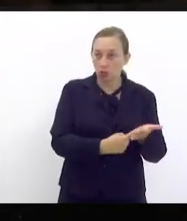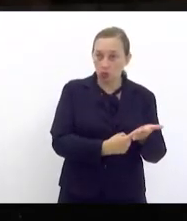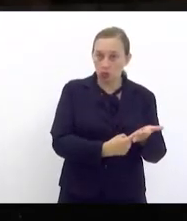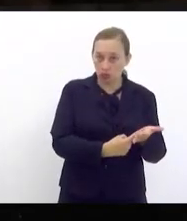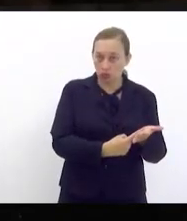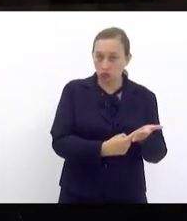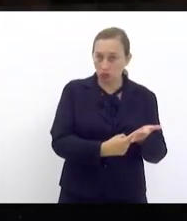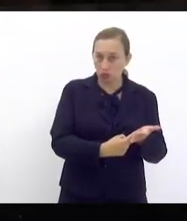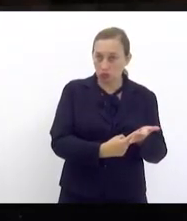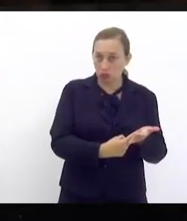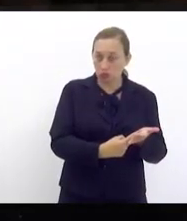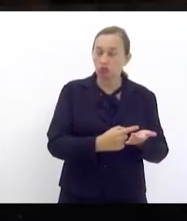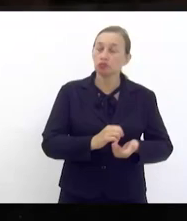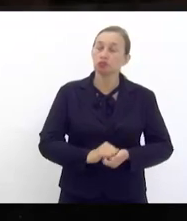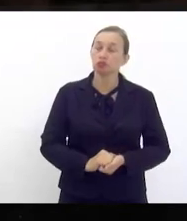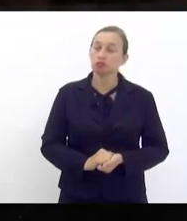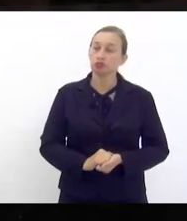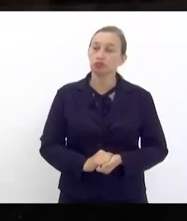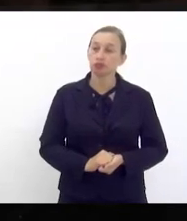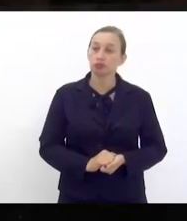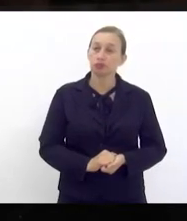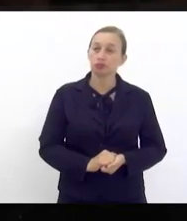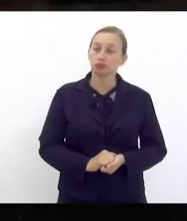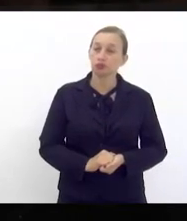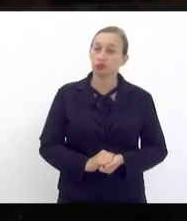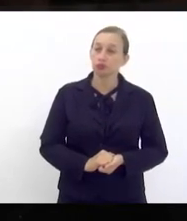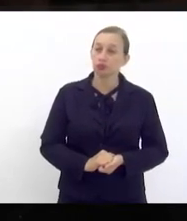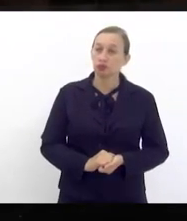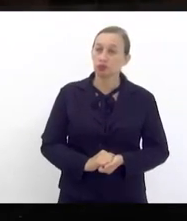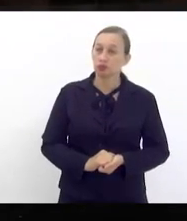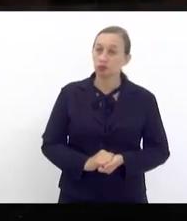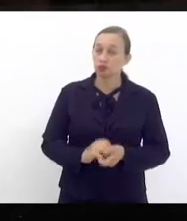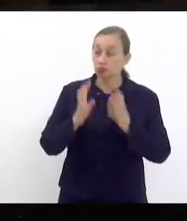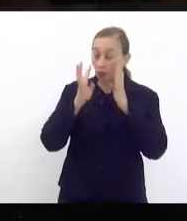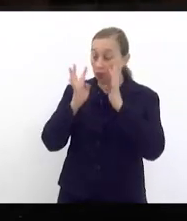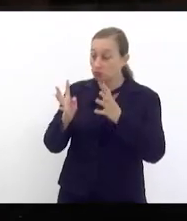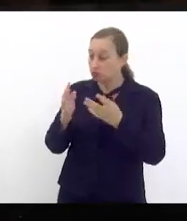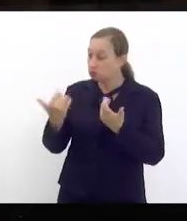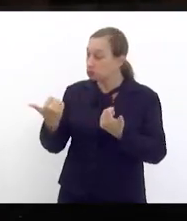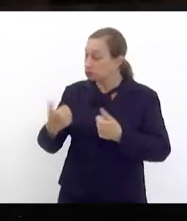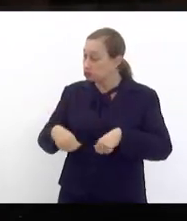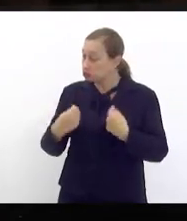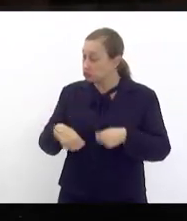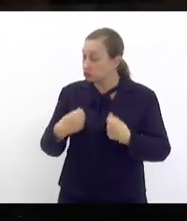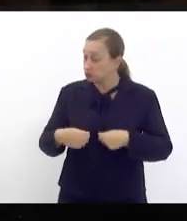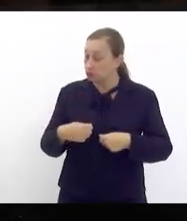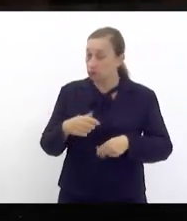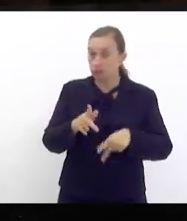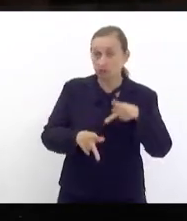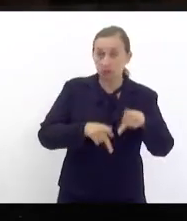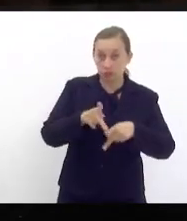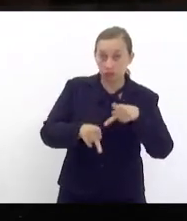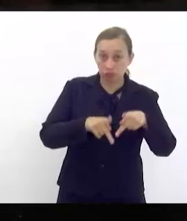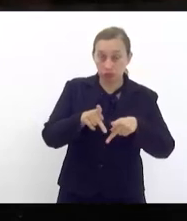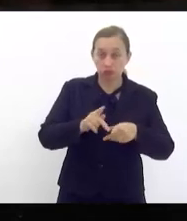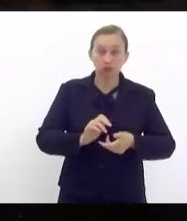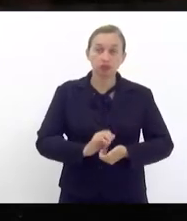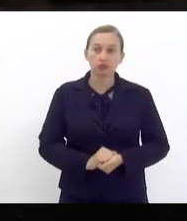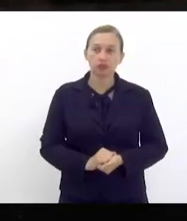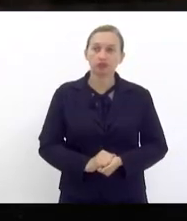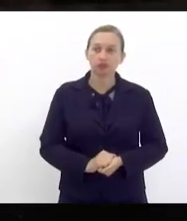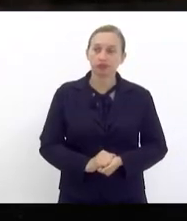primeira ordem com a atenção às necessidades e às demandas da sua população,